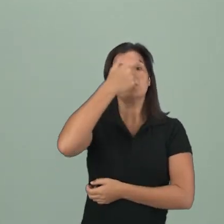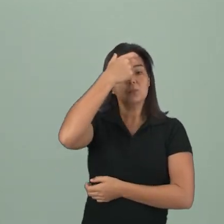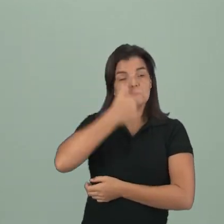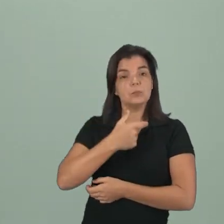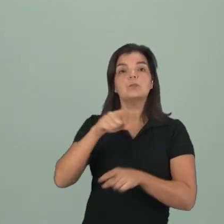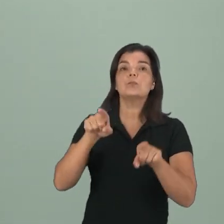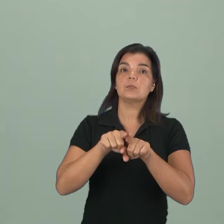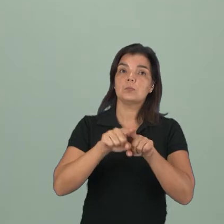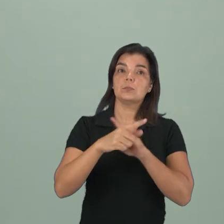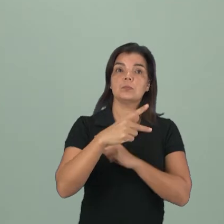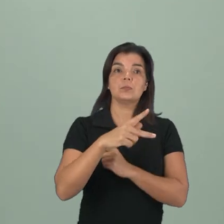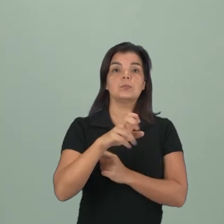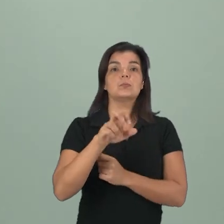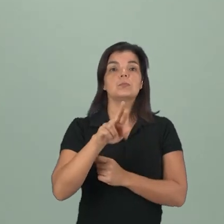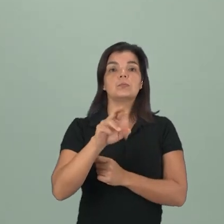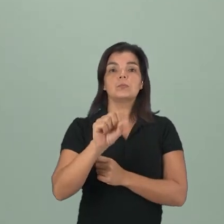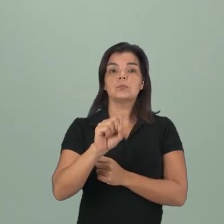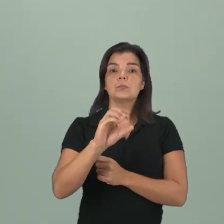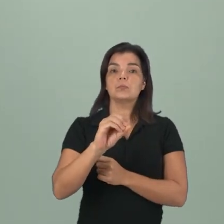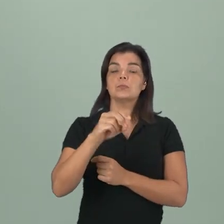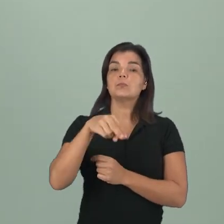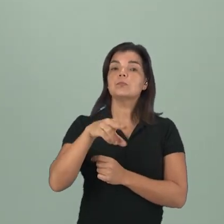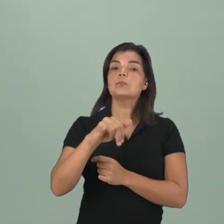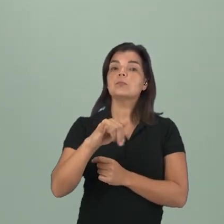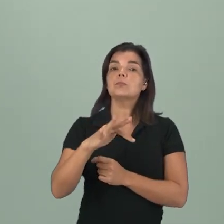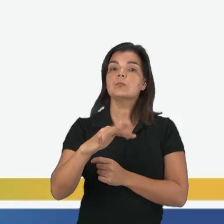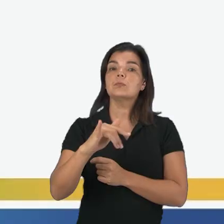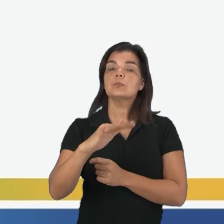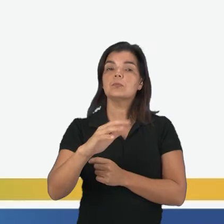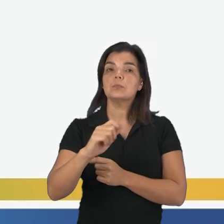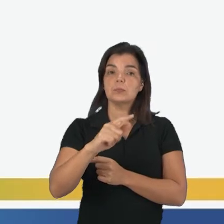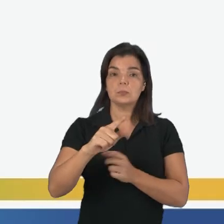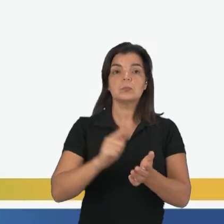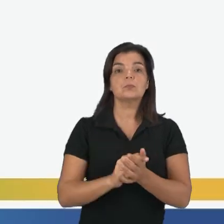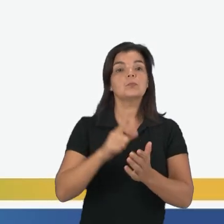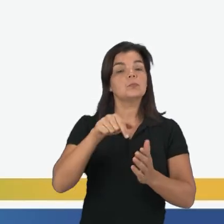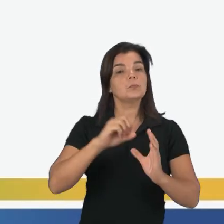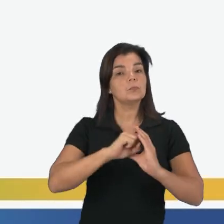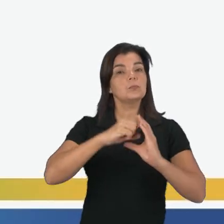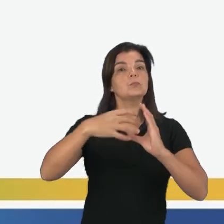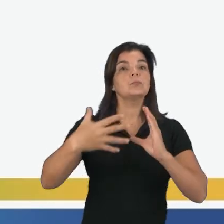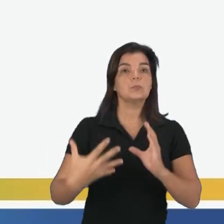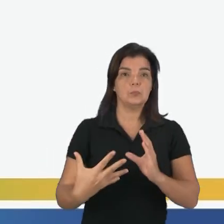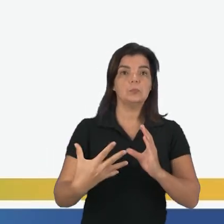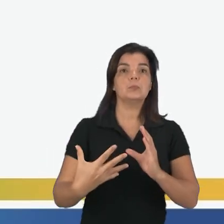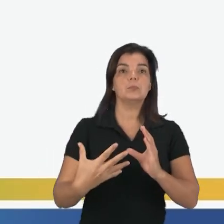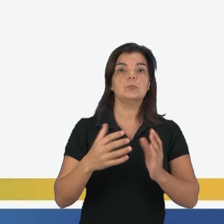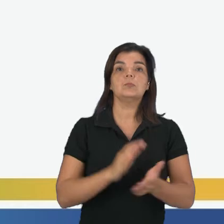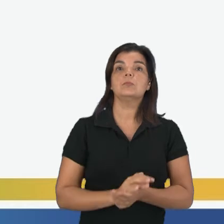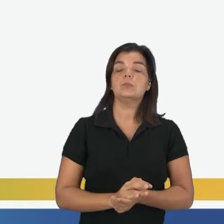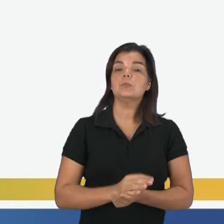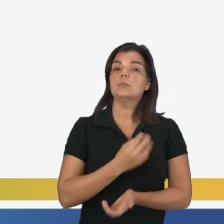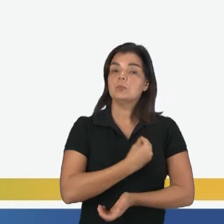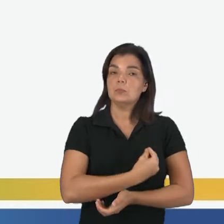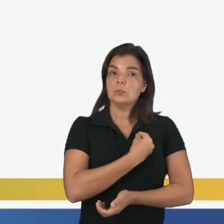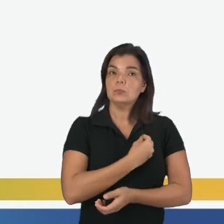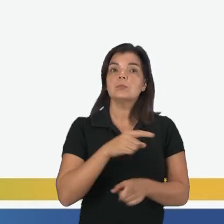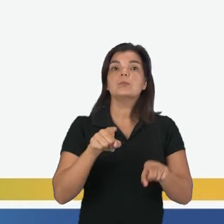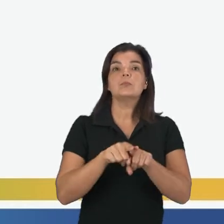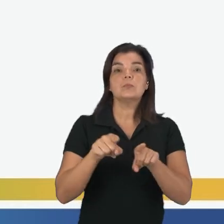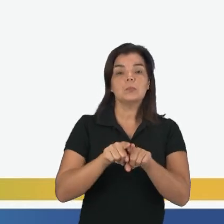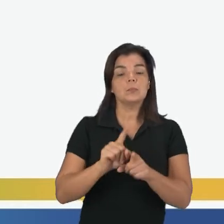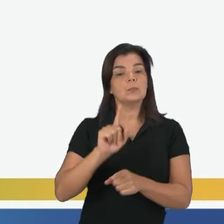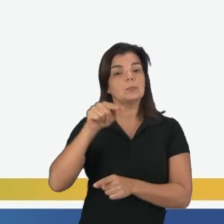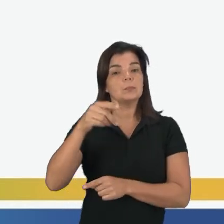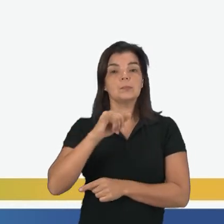Isso é personificação. Personificação é quando eu dou características de seres